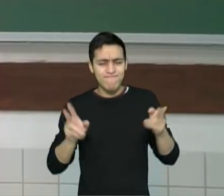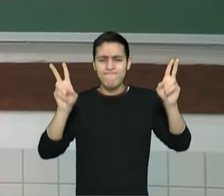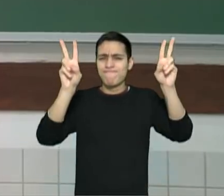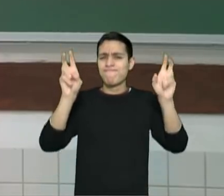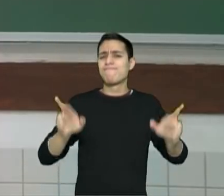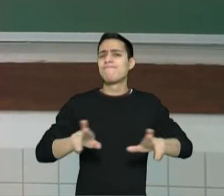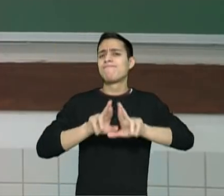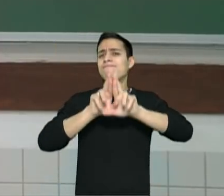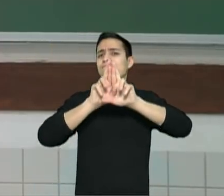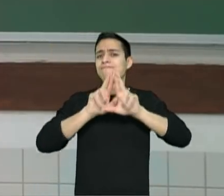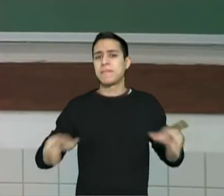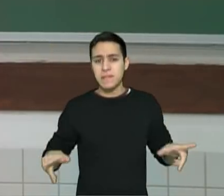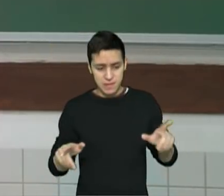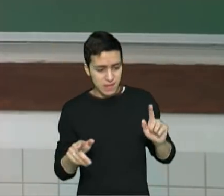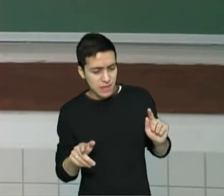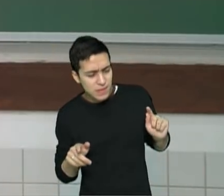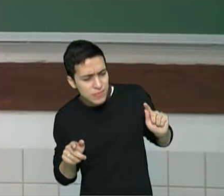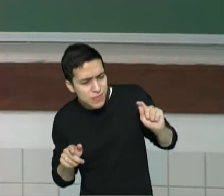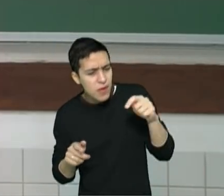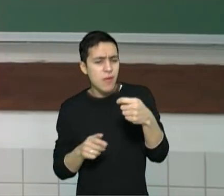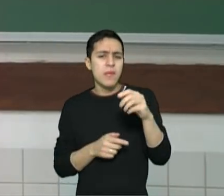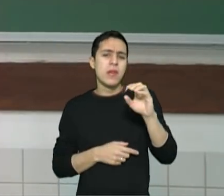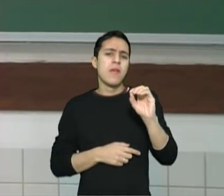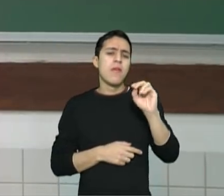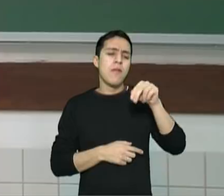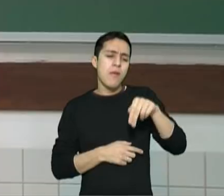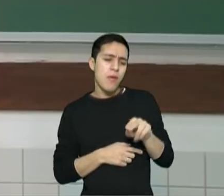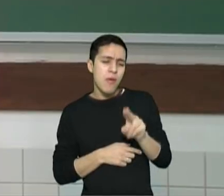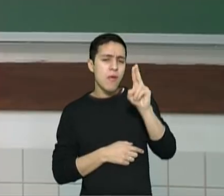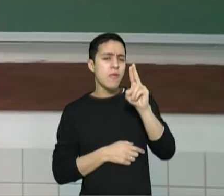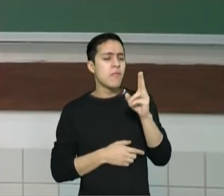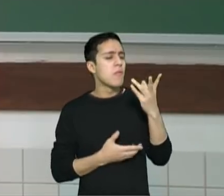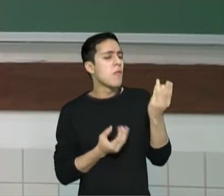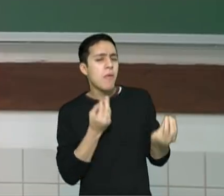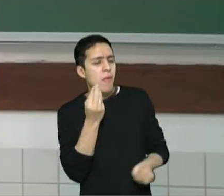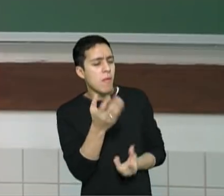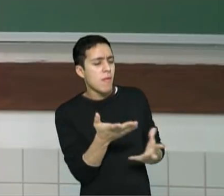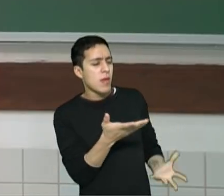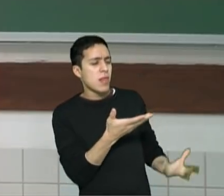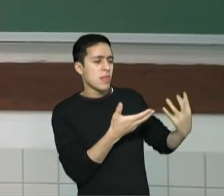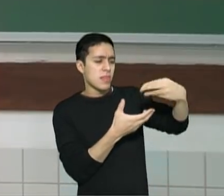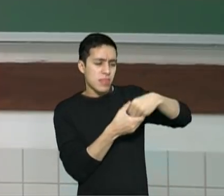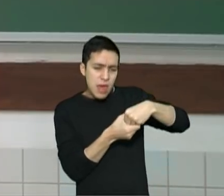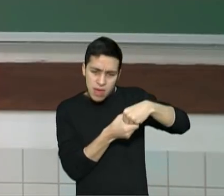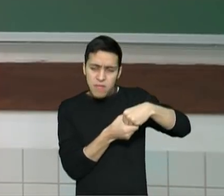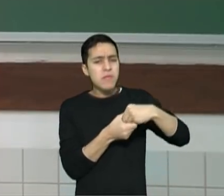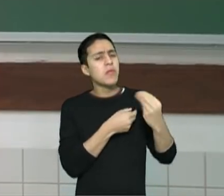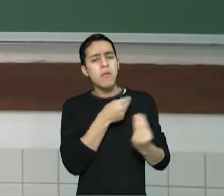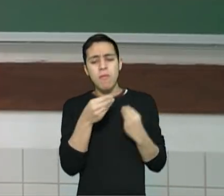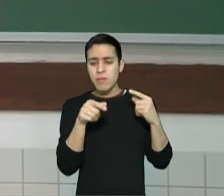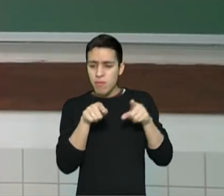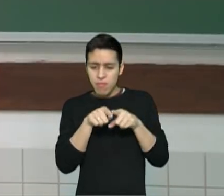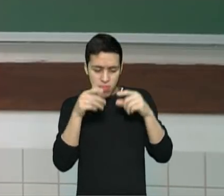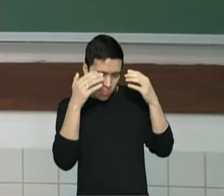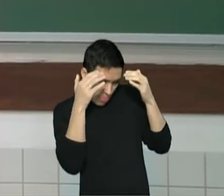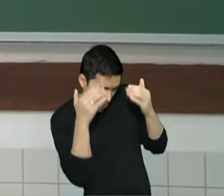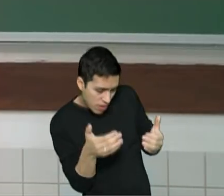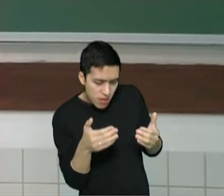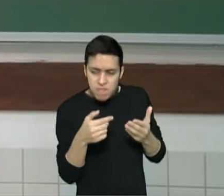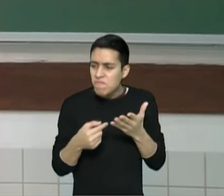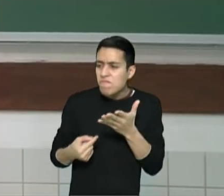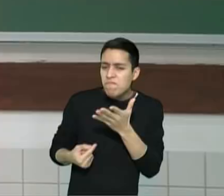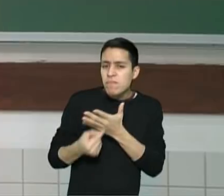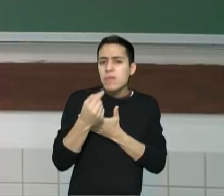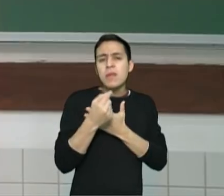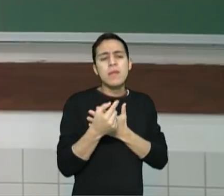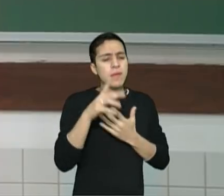vamos falar sobre a ONU e sobre os organismos que estão em volta e subordinados a ela, para que a gente entenda